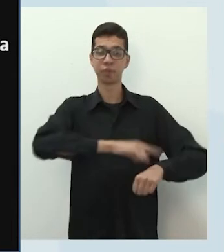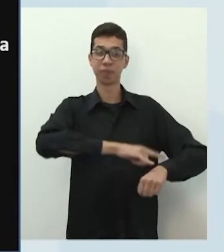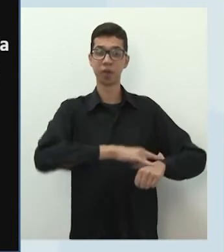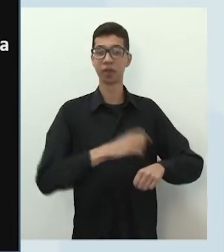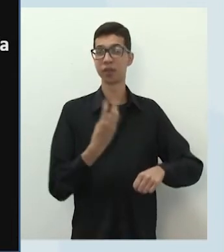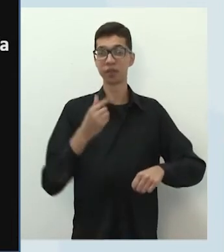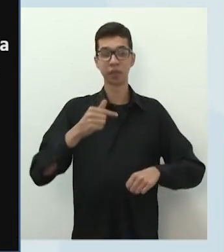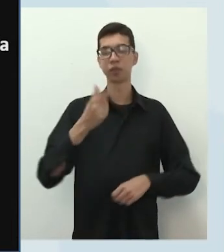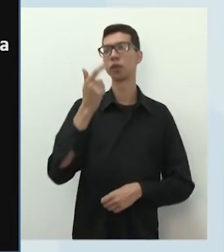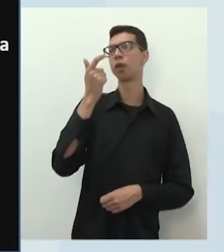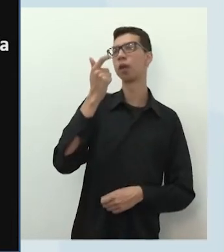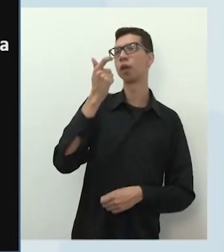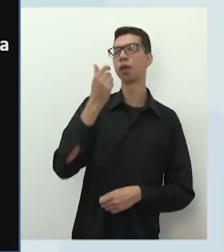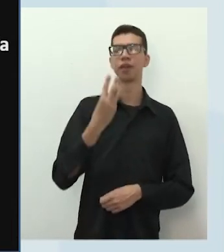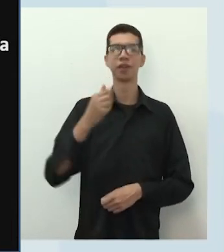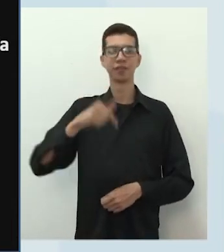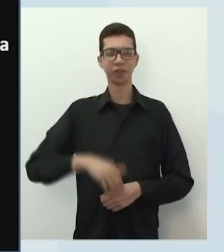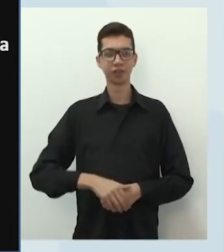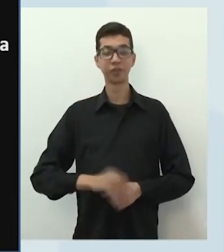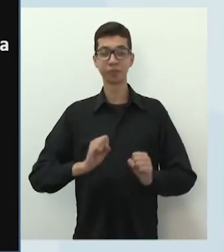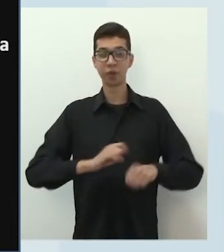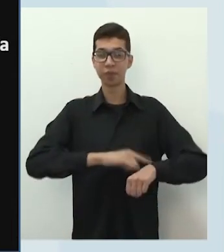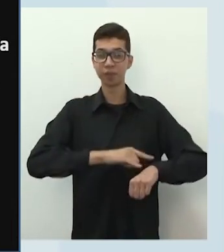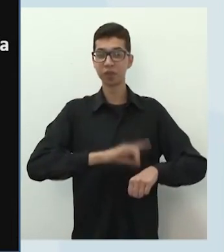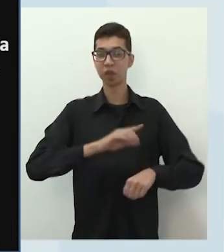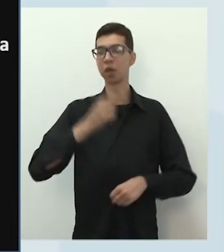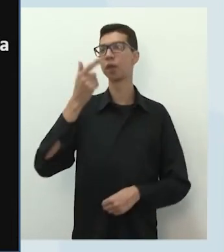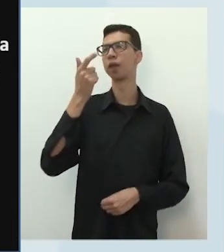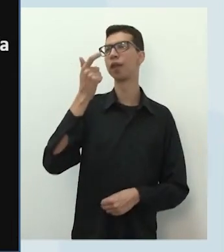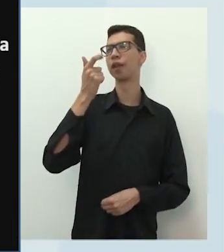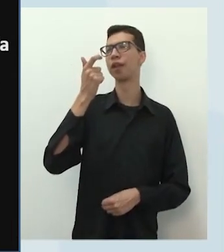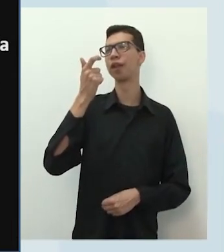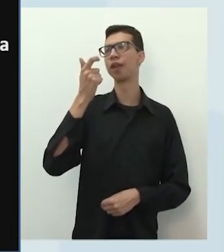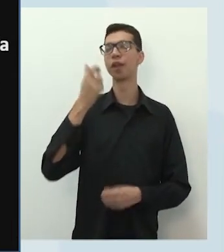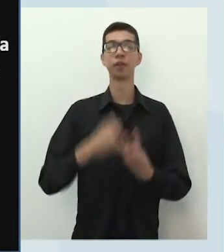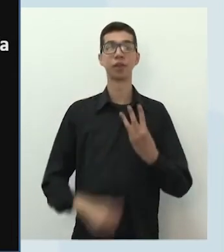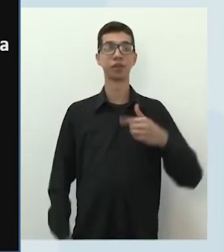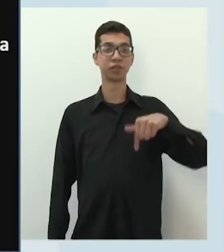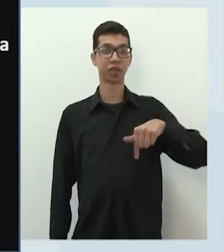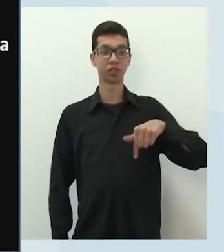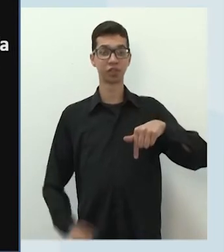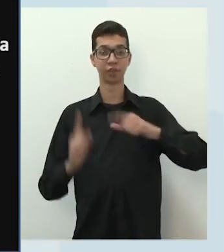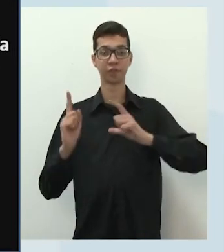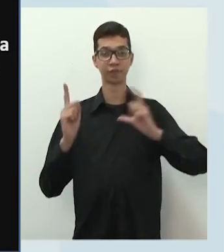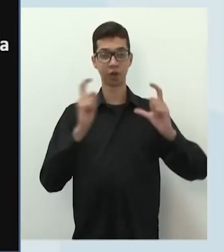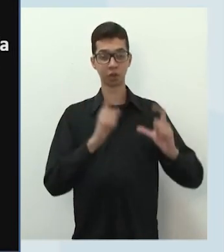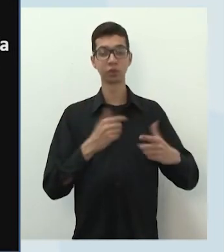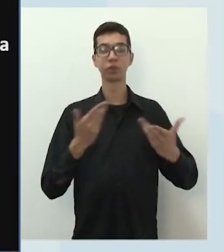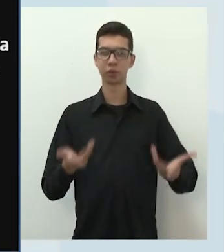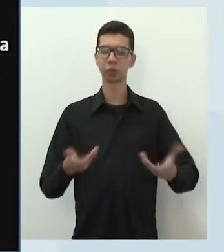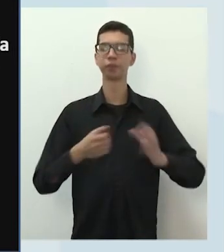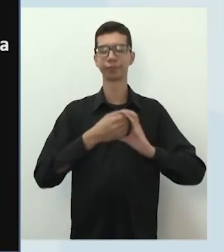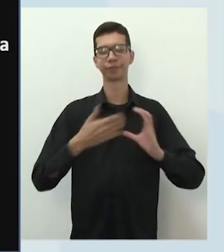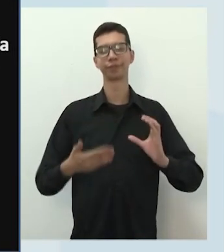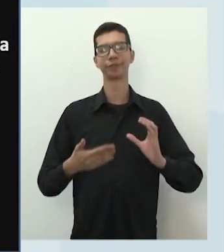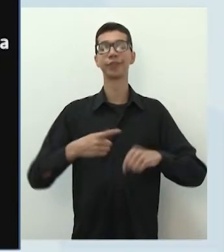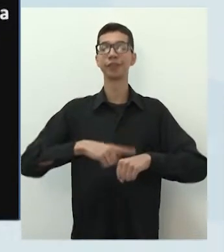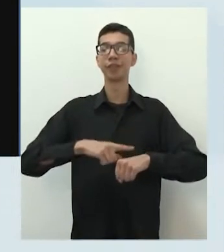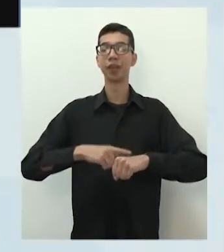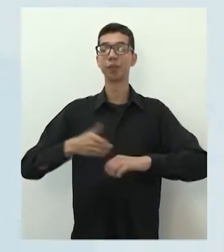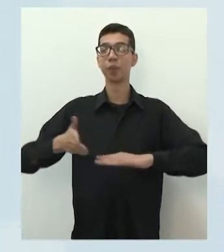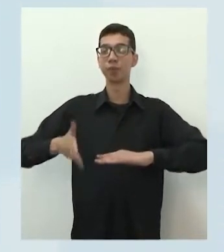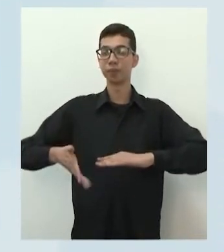causa bastante sofrimento psíquico em alguns adolescentes. Essa sensação de que você precisa o tempo inteiro ser mostrado.